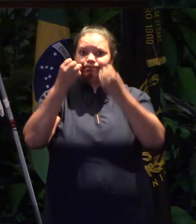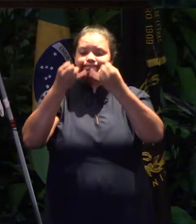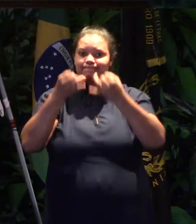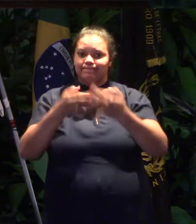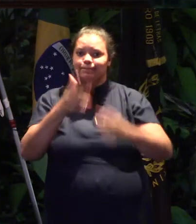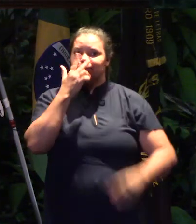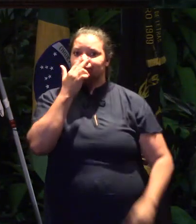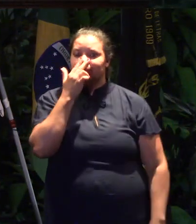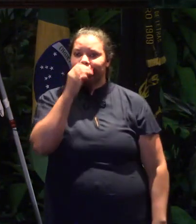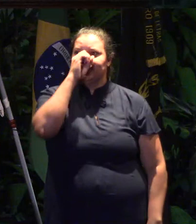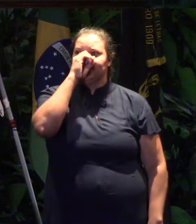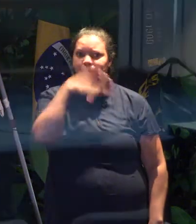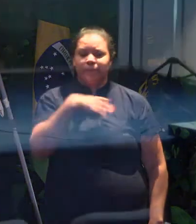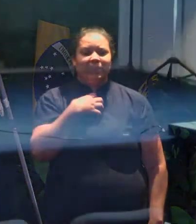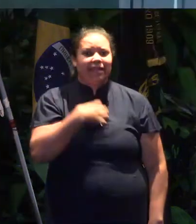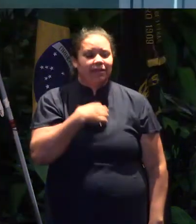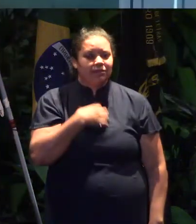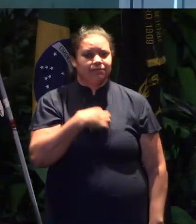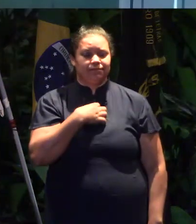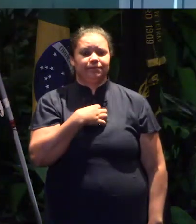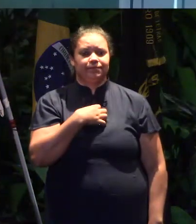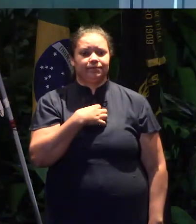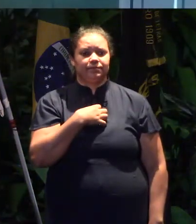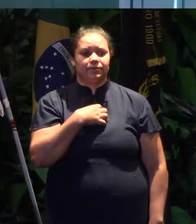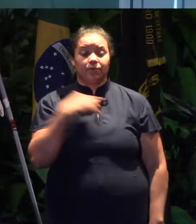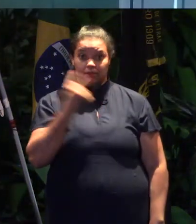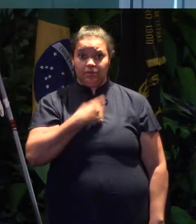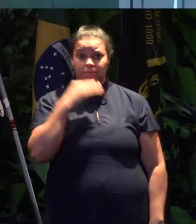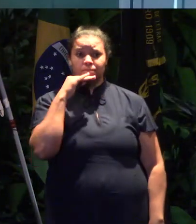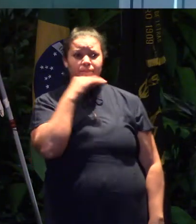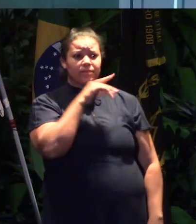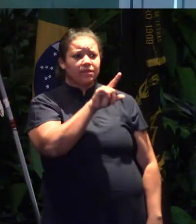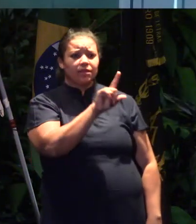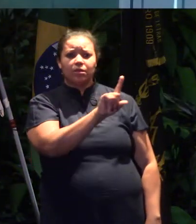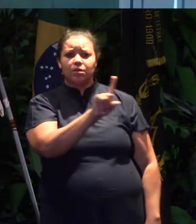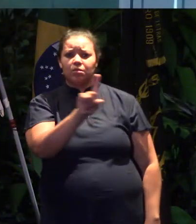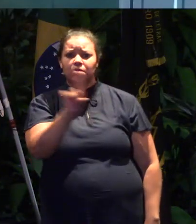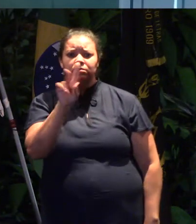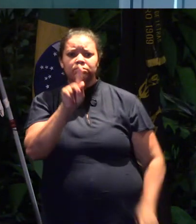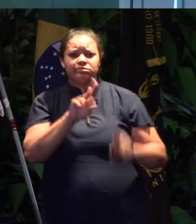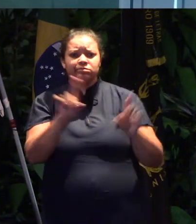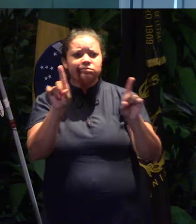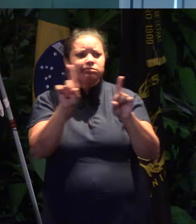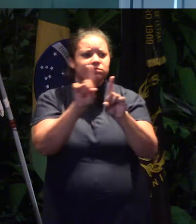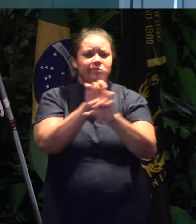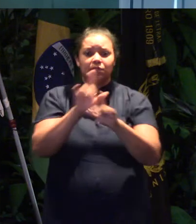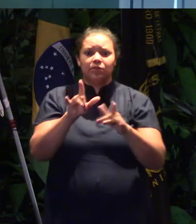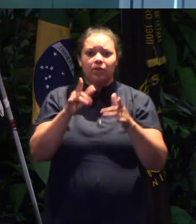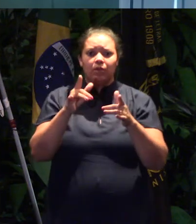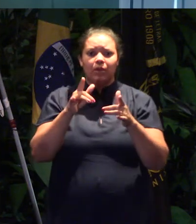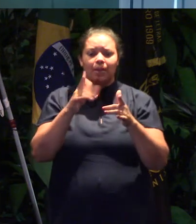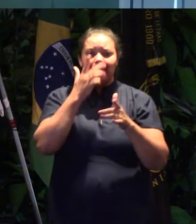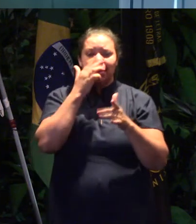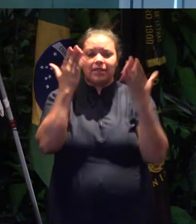embrutecimento das pessoas. E o que a gente nota em relação aos cegos é exatamente o contrário, é que a cegueira desenvolve